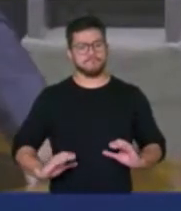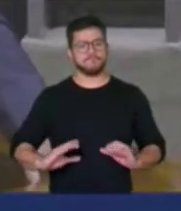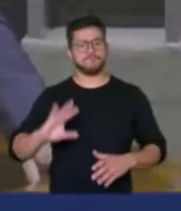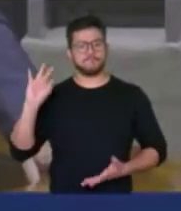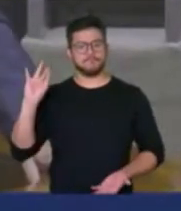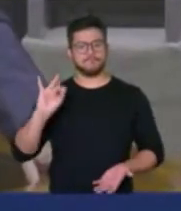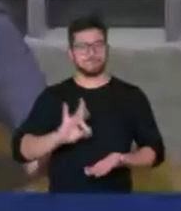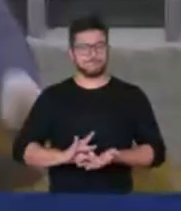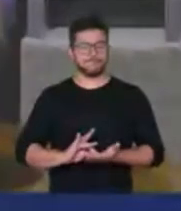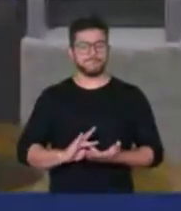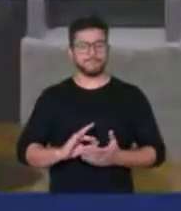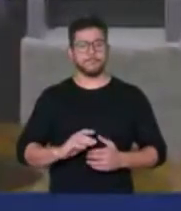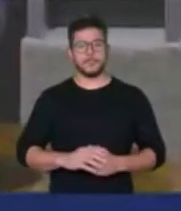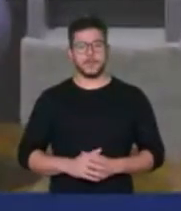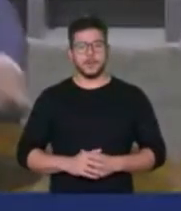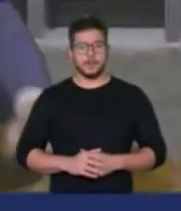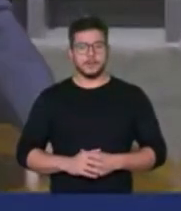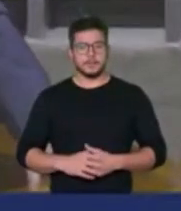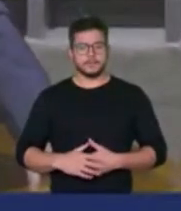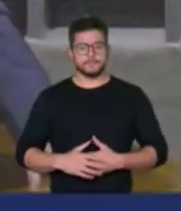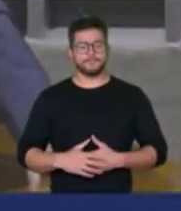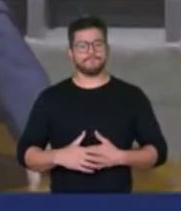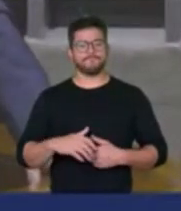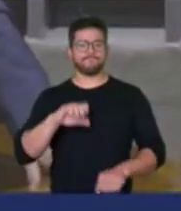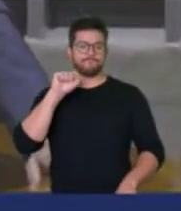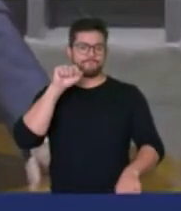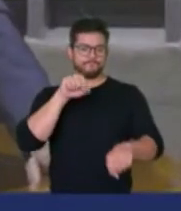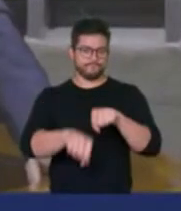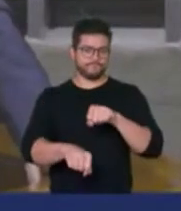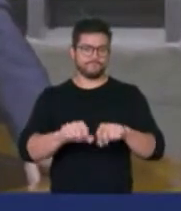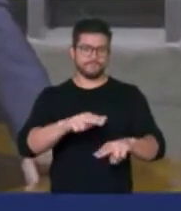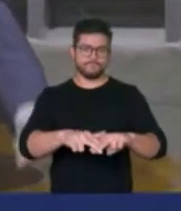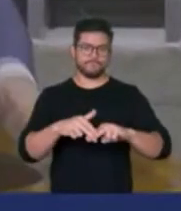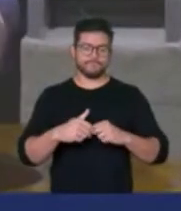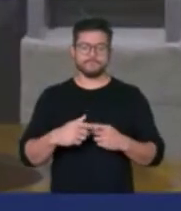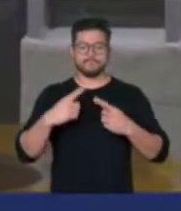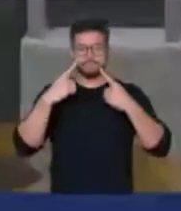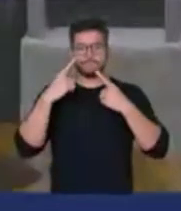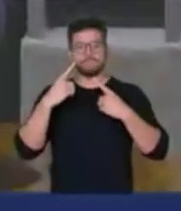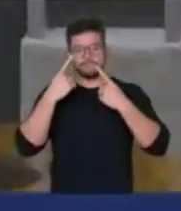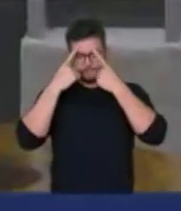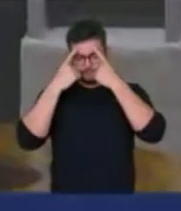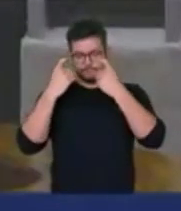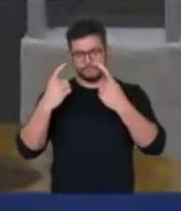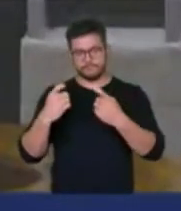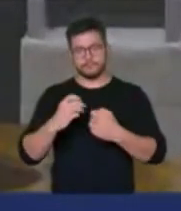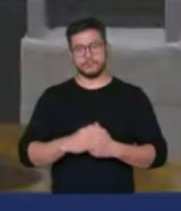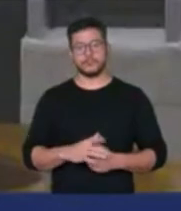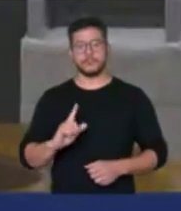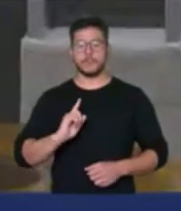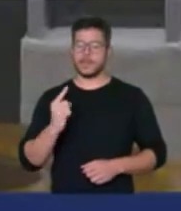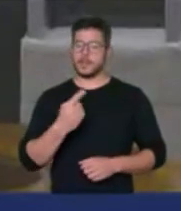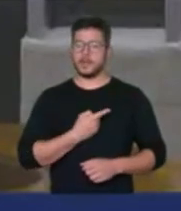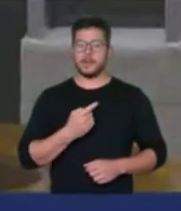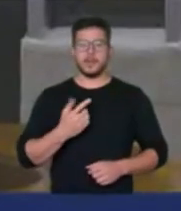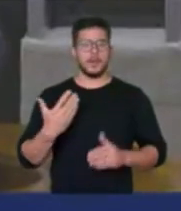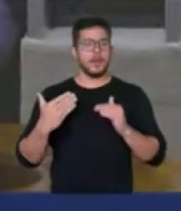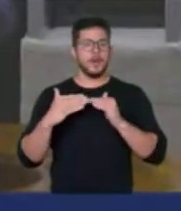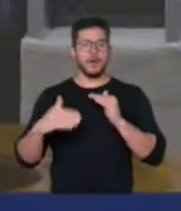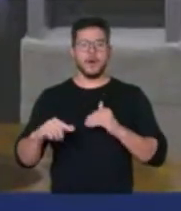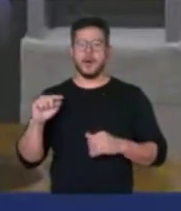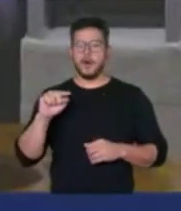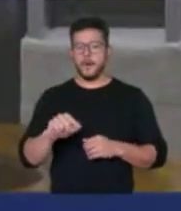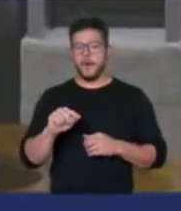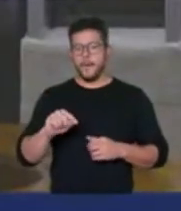lutador do povo brasileiro, foi assassinado por essa violência. Nós vamos repudiar sempre esse tipo de atitude